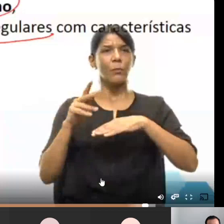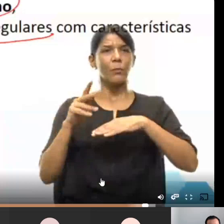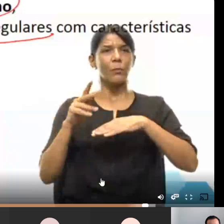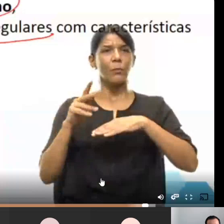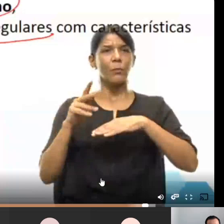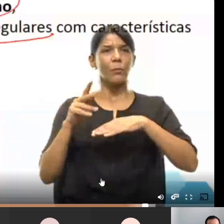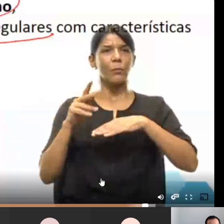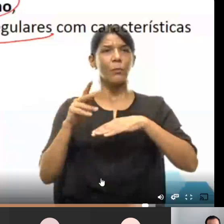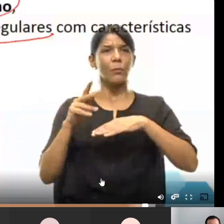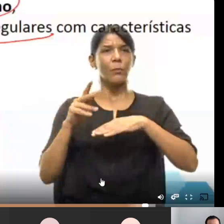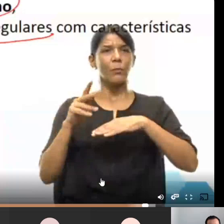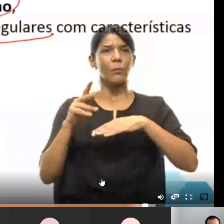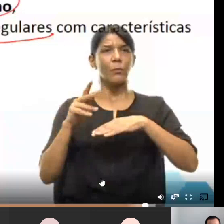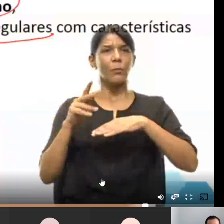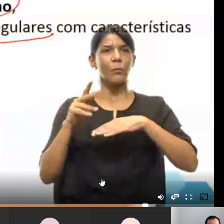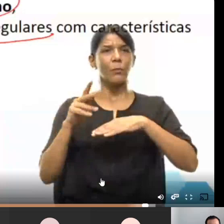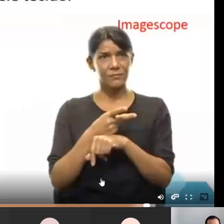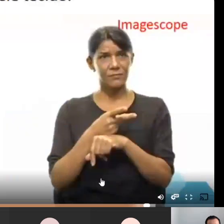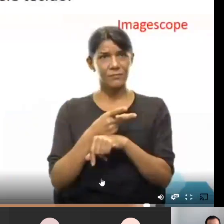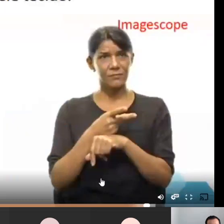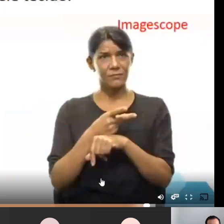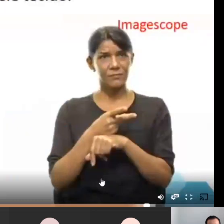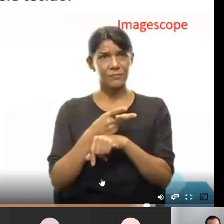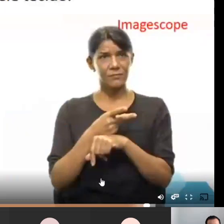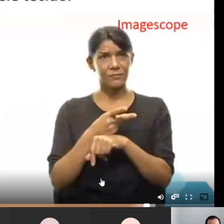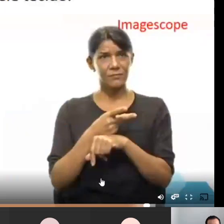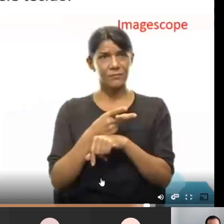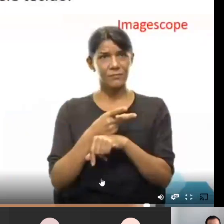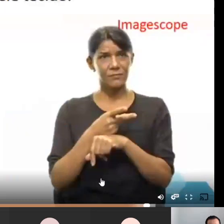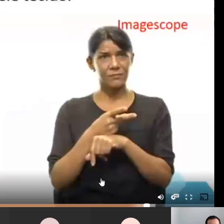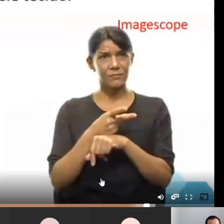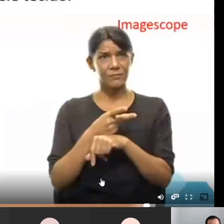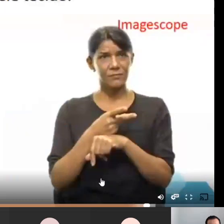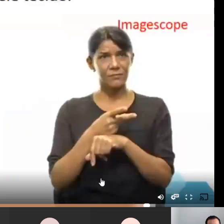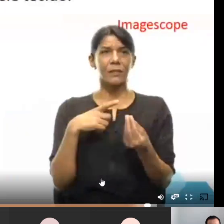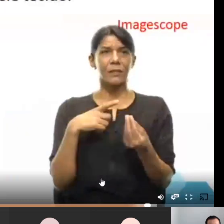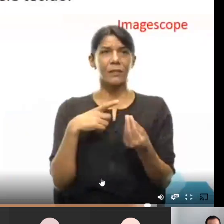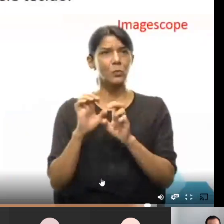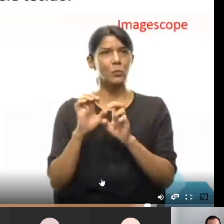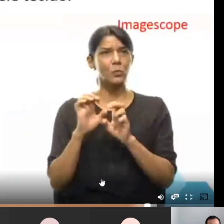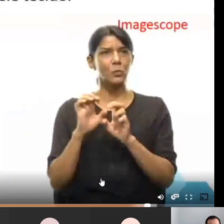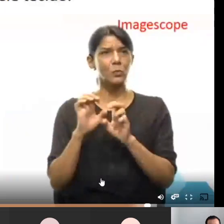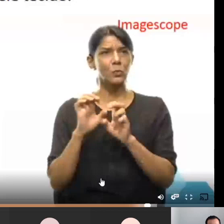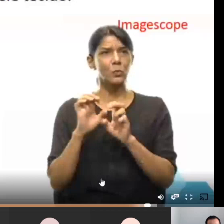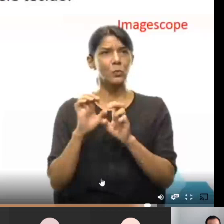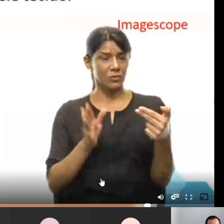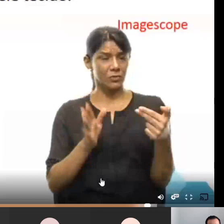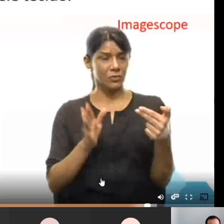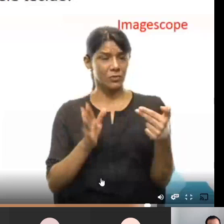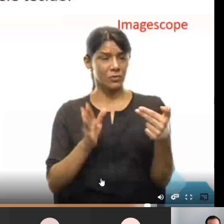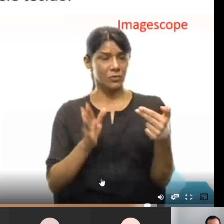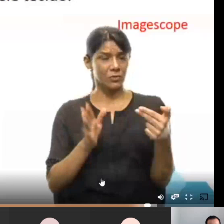vocês procurassem na nossa lâmina, além das estruturas já